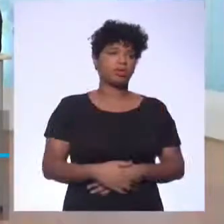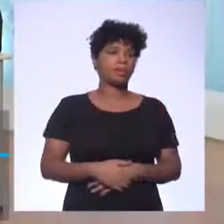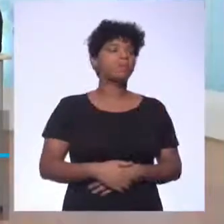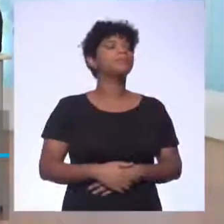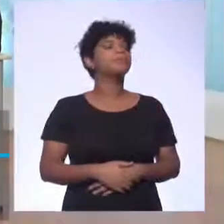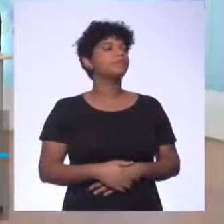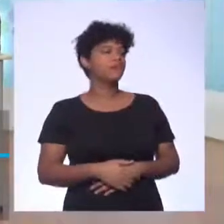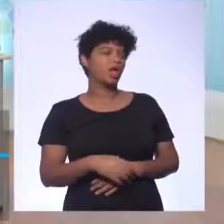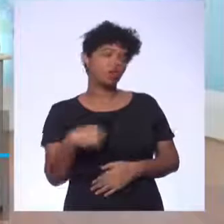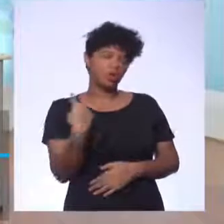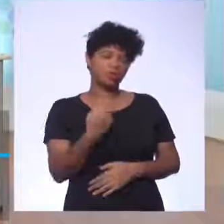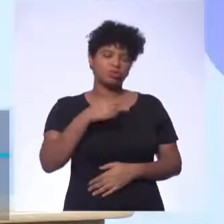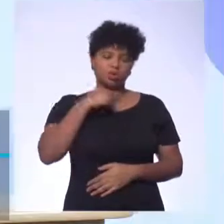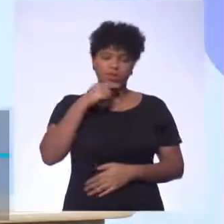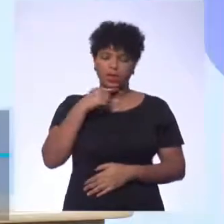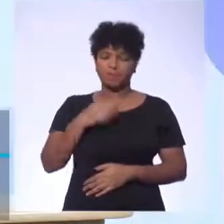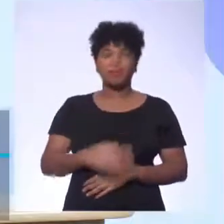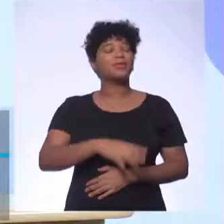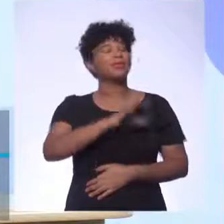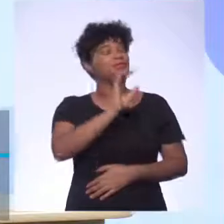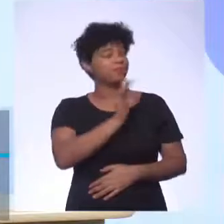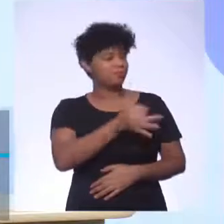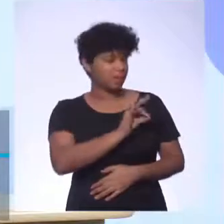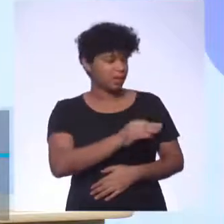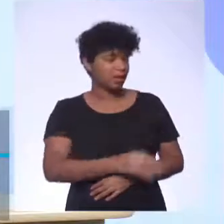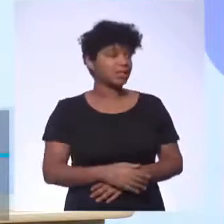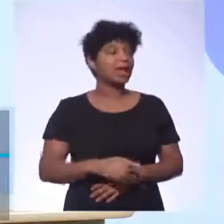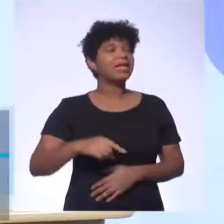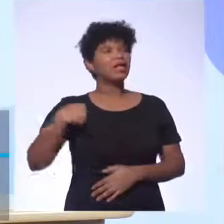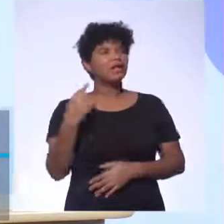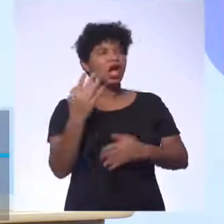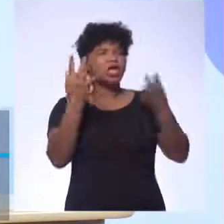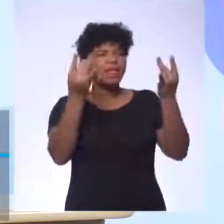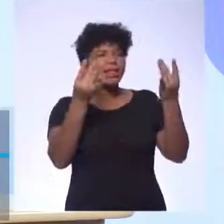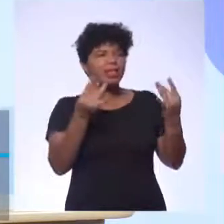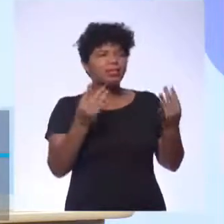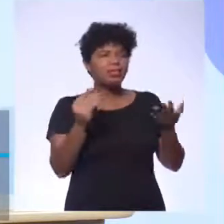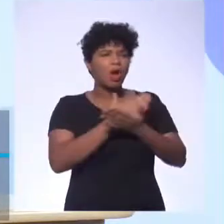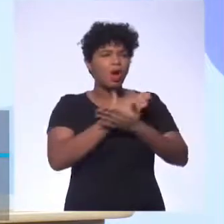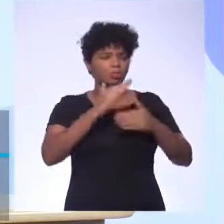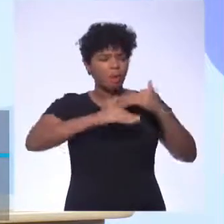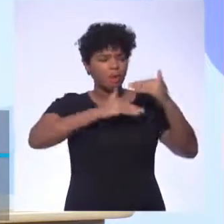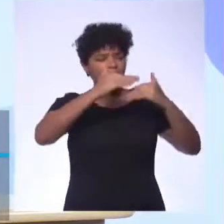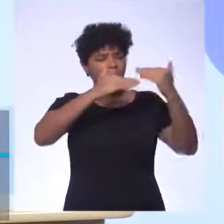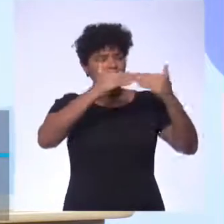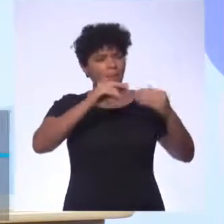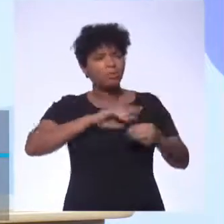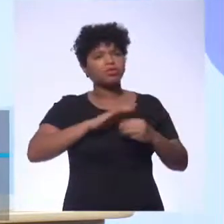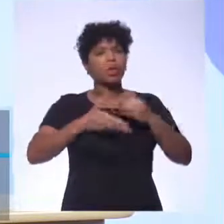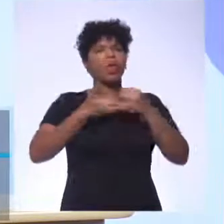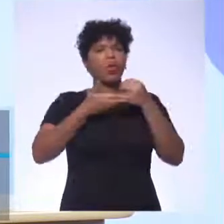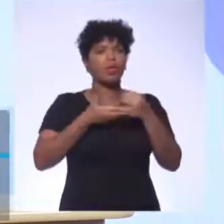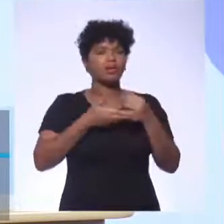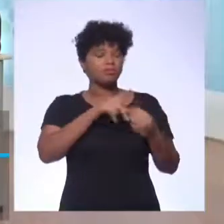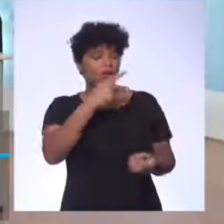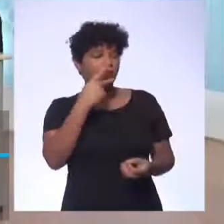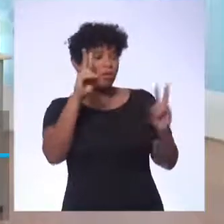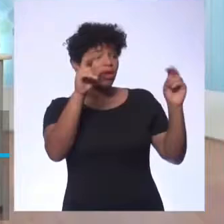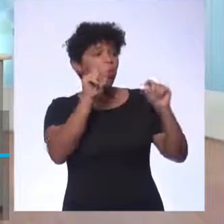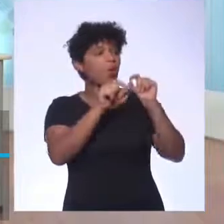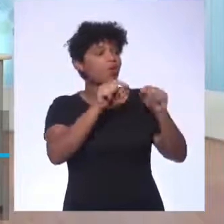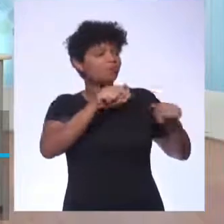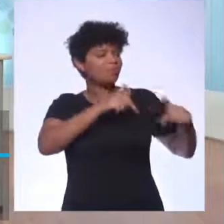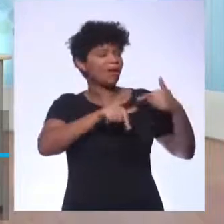elementos, né, de que a gente está trazendo aqui sobre os objetivos de um desenvolvimento sustentável, que você falou sobre o trabalho, né?